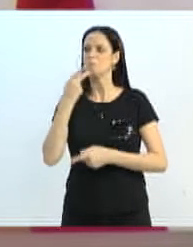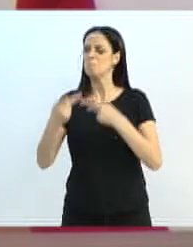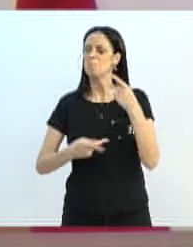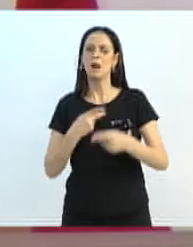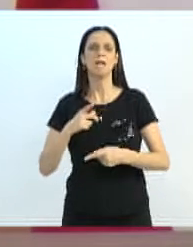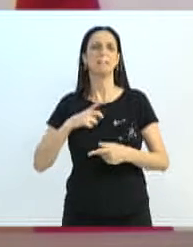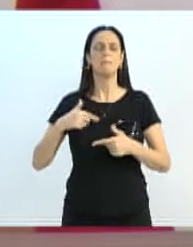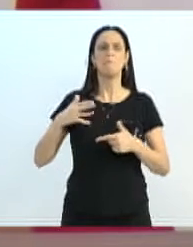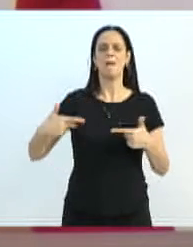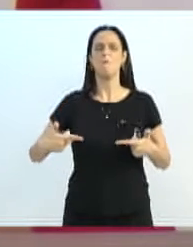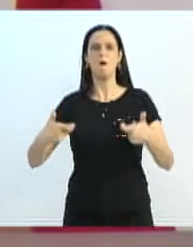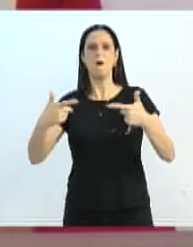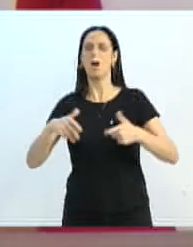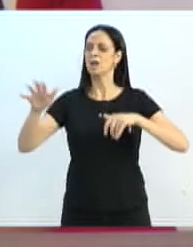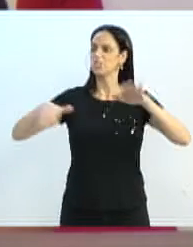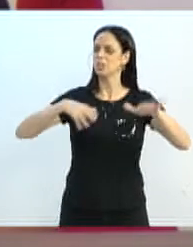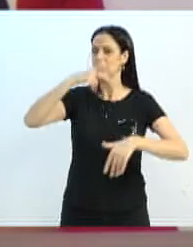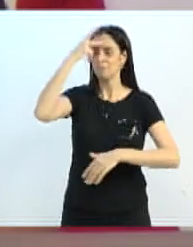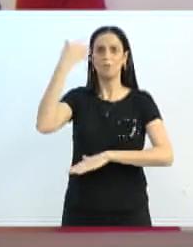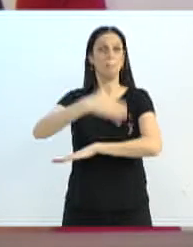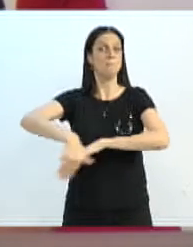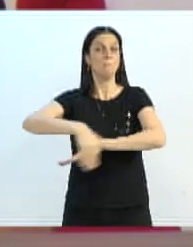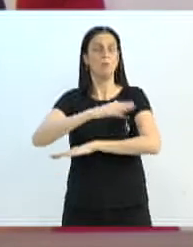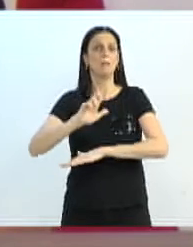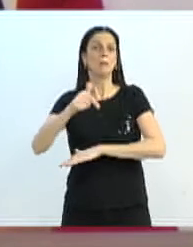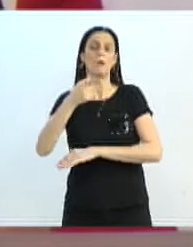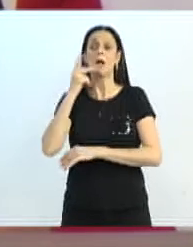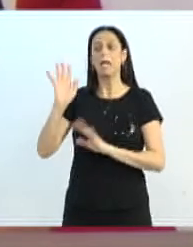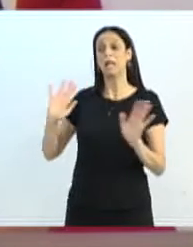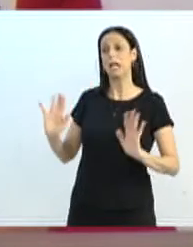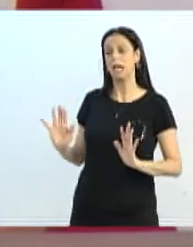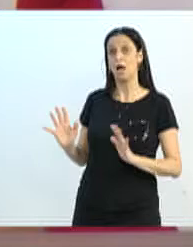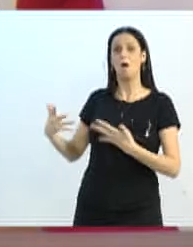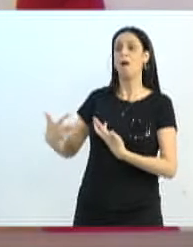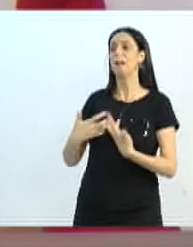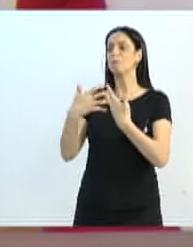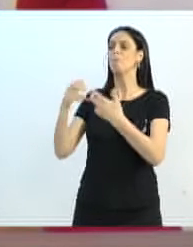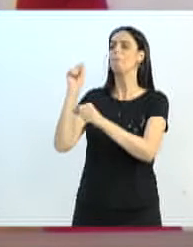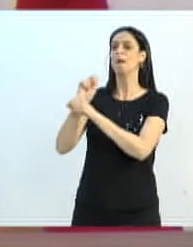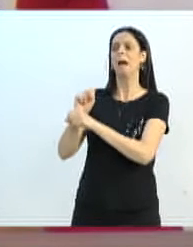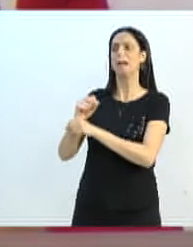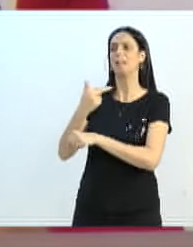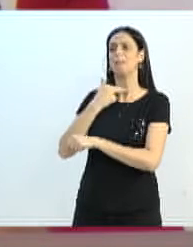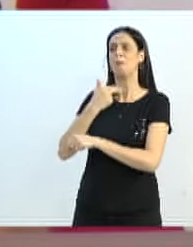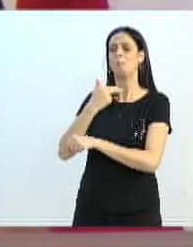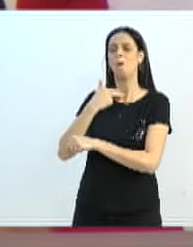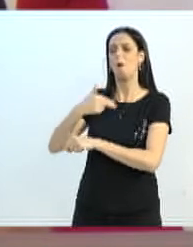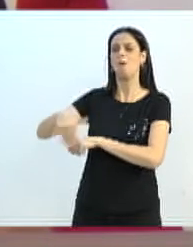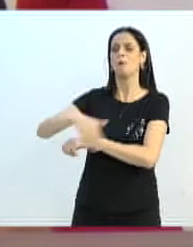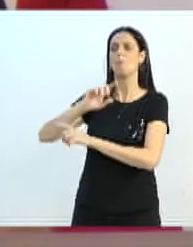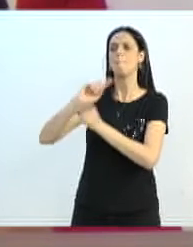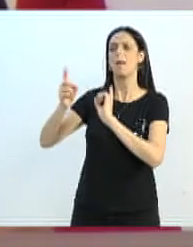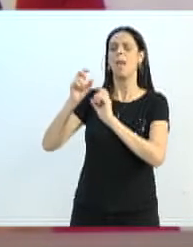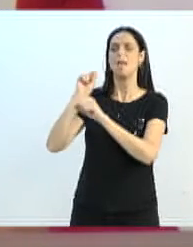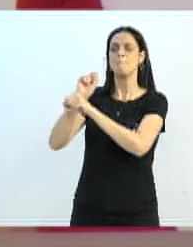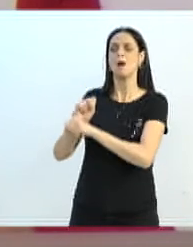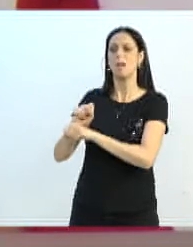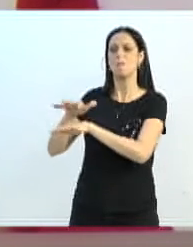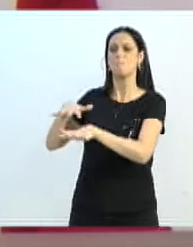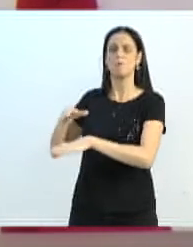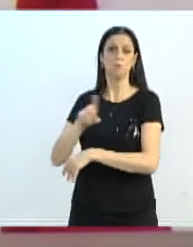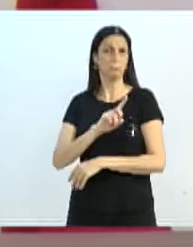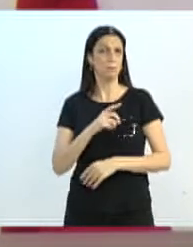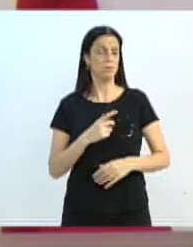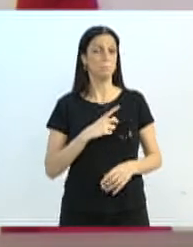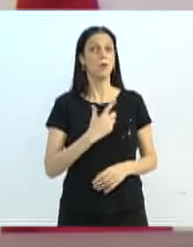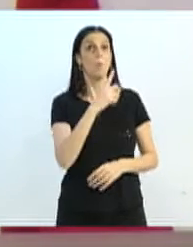guerras, conflitos, chama o povo para as ruas, agora volta atrás e diz para os caminhoneiros desbloquearem as rodovias. Aliás, onde anda o Zé Trovão? No México?